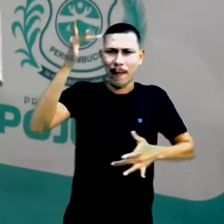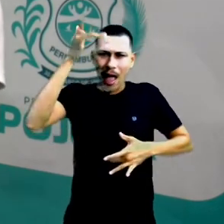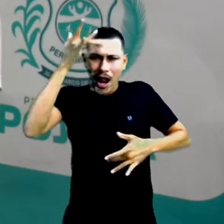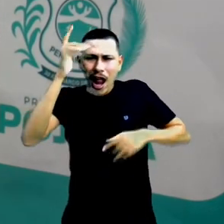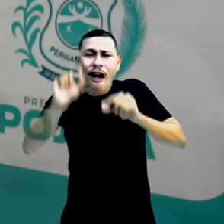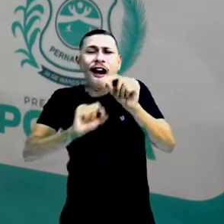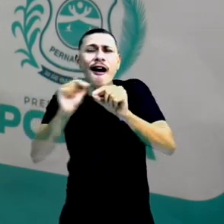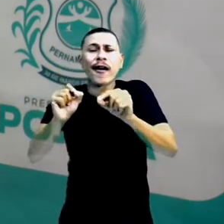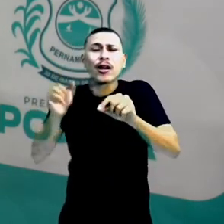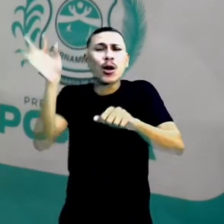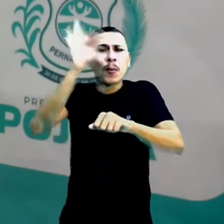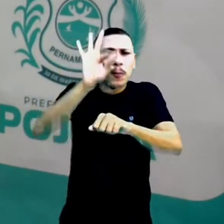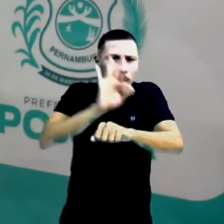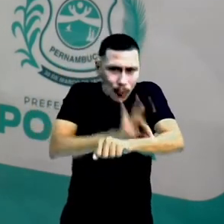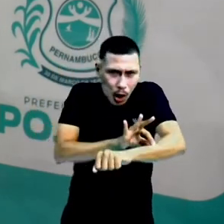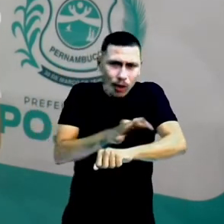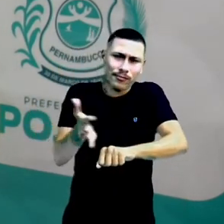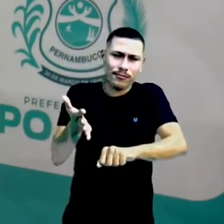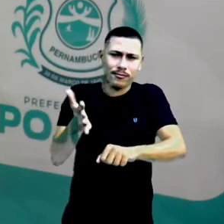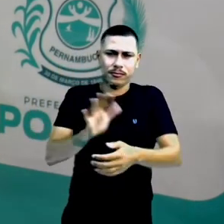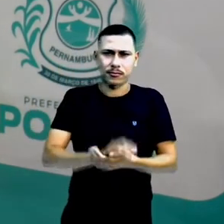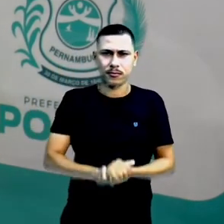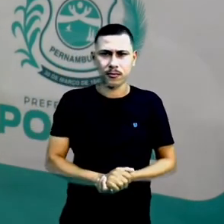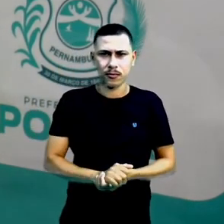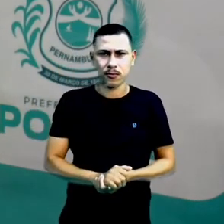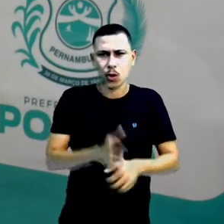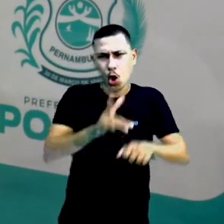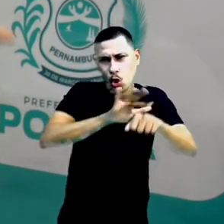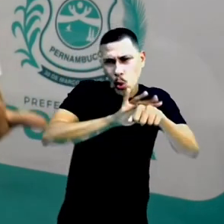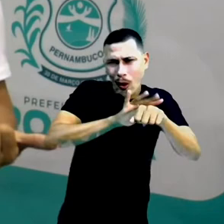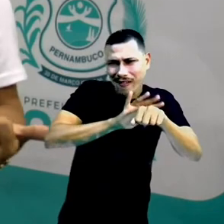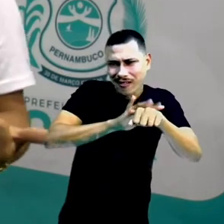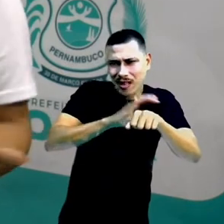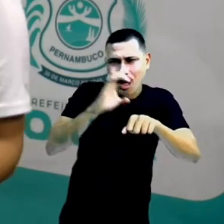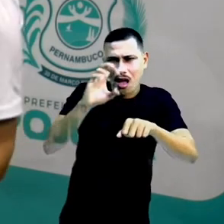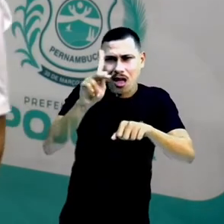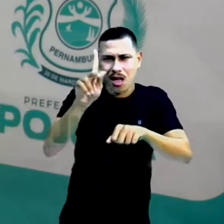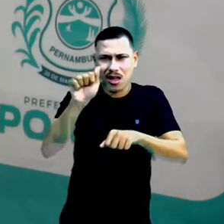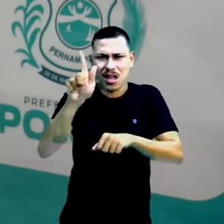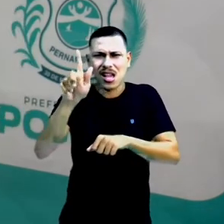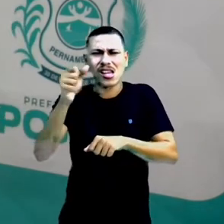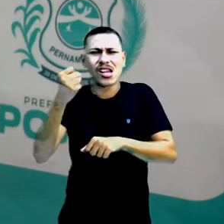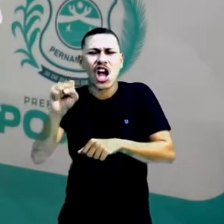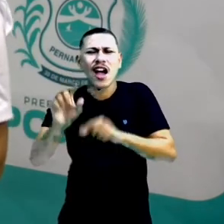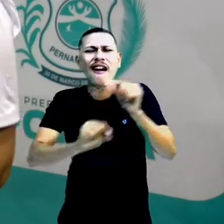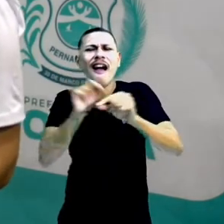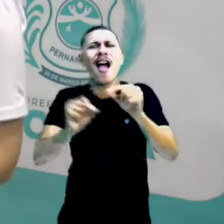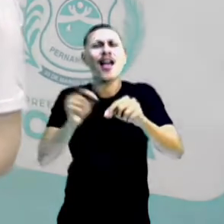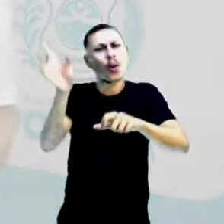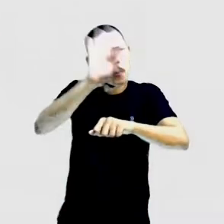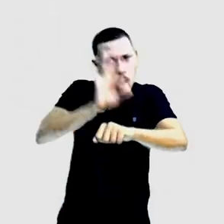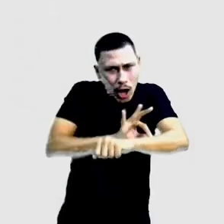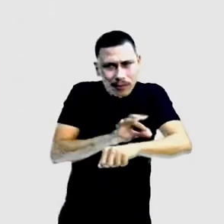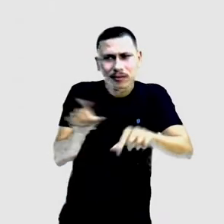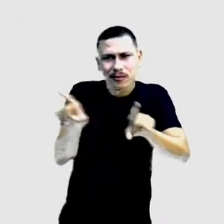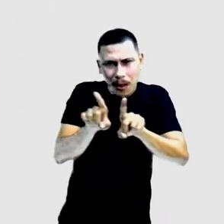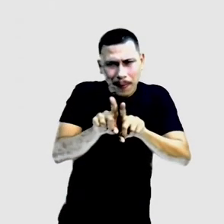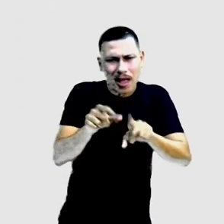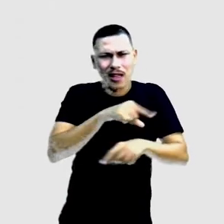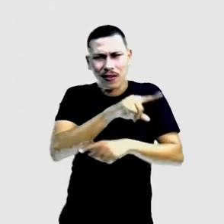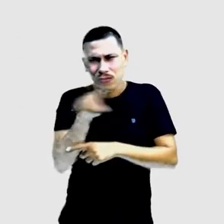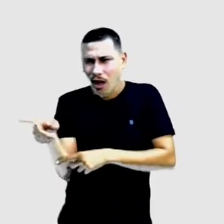mosquito na picada é a doença de chagas que que transmite o mosquito o